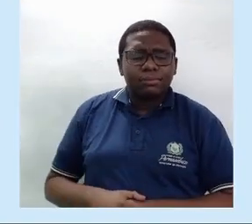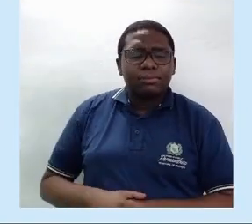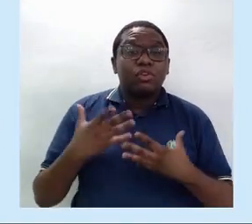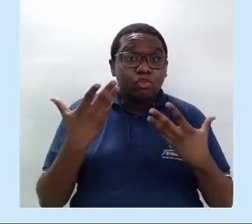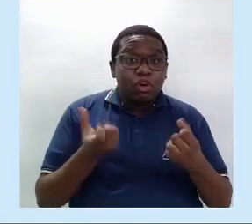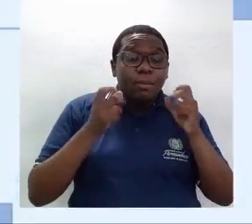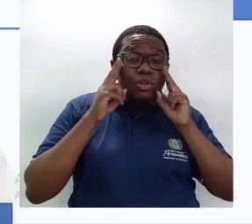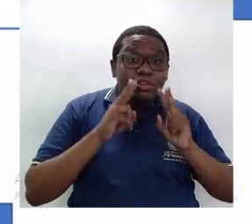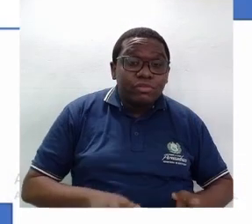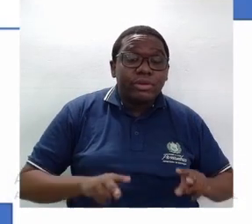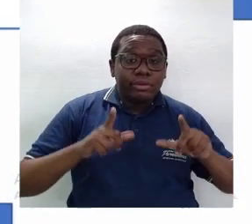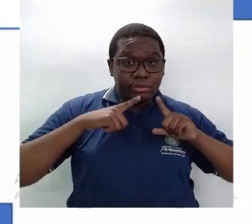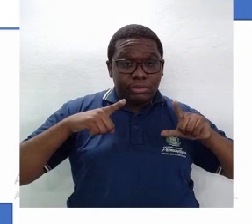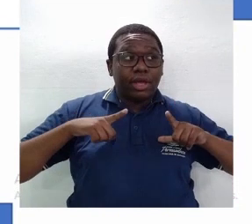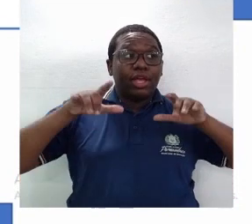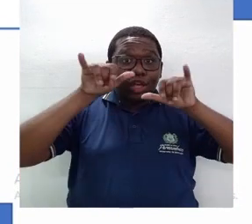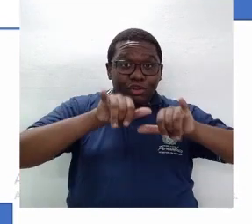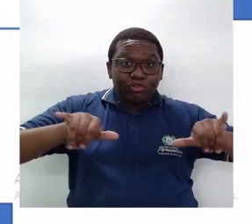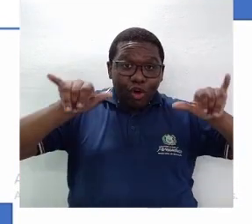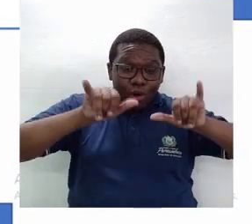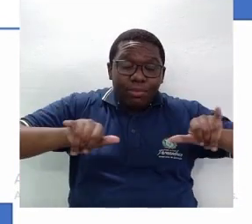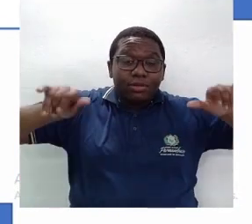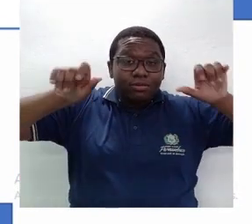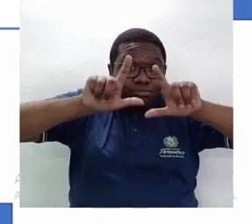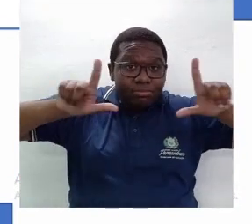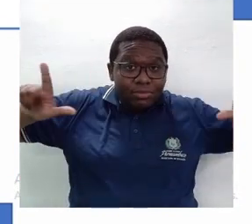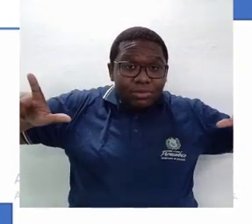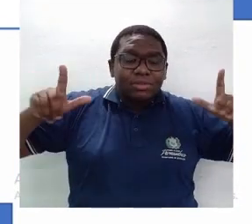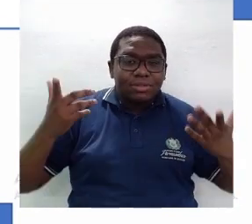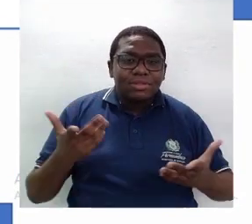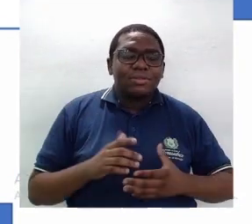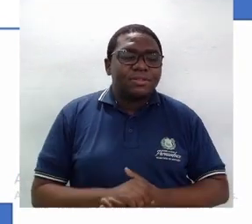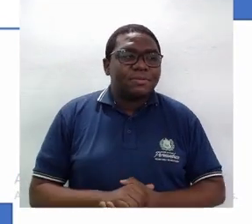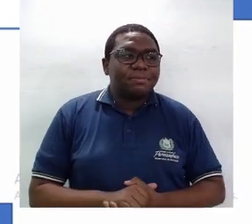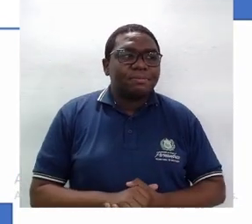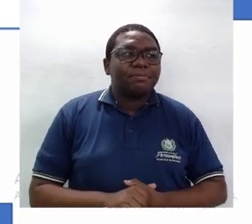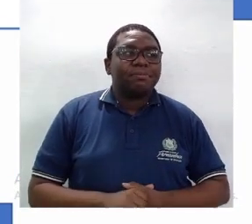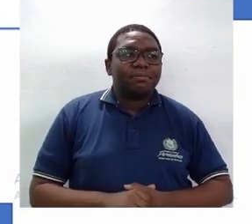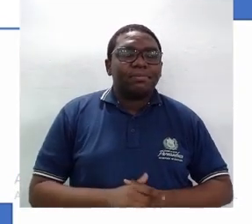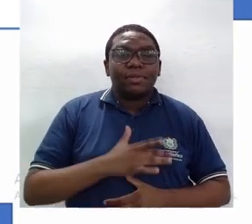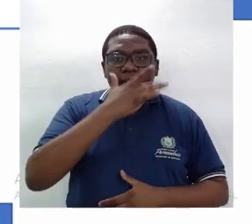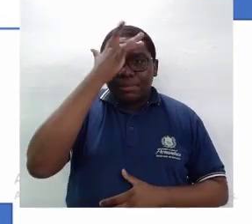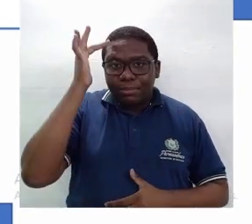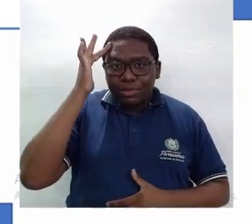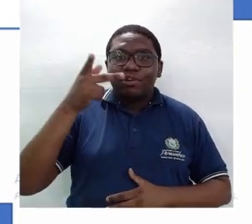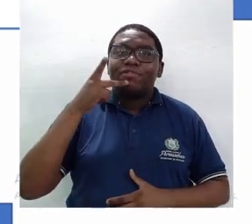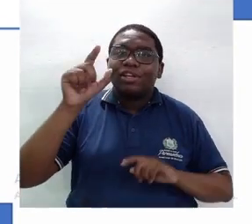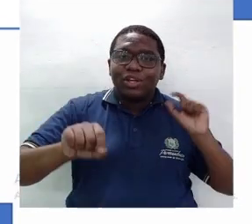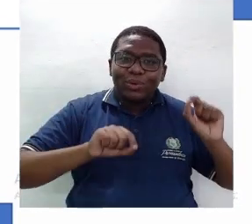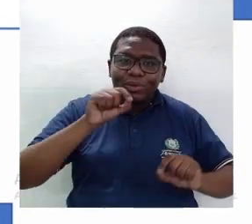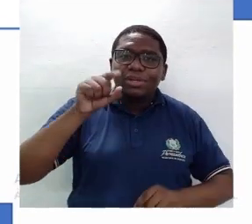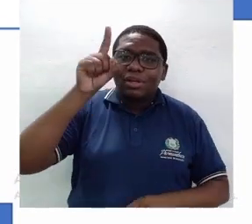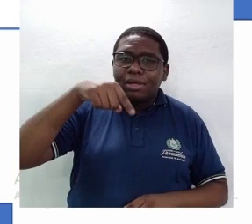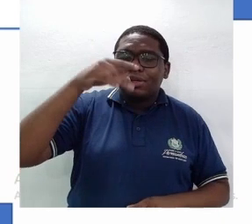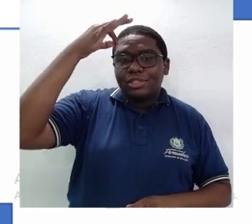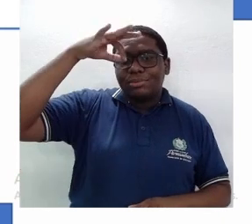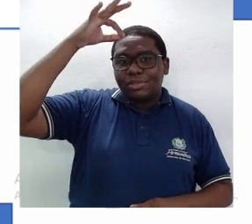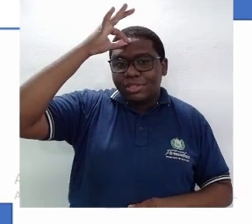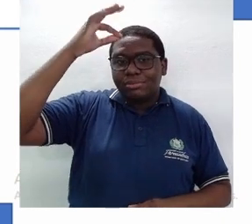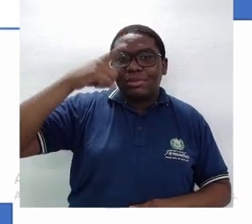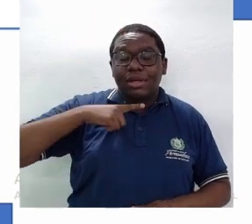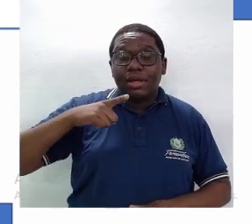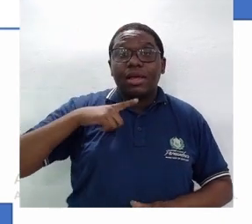tela nós temos a seguinte informação. Vamos ver. Seus seguidores consideram o Espiritismo uma doutrina